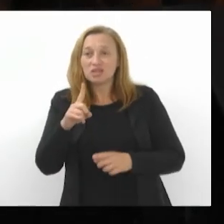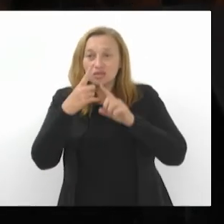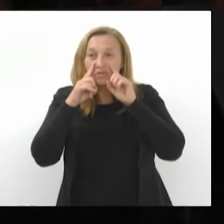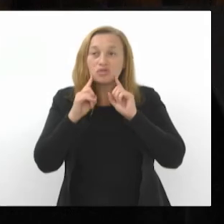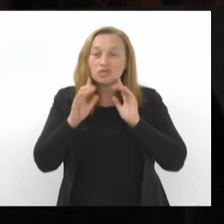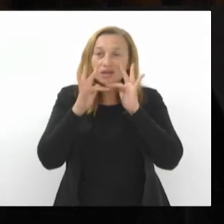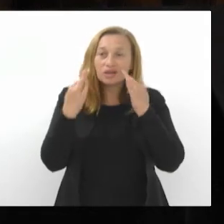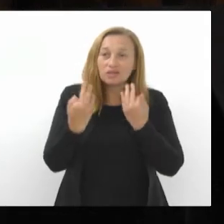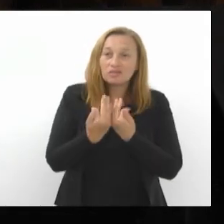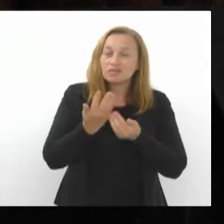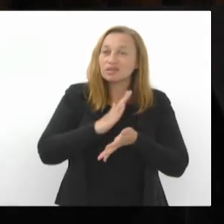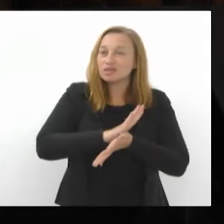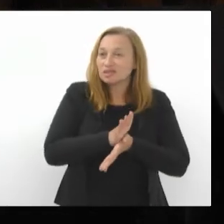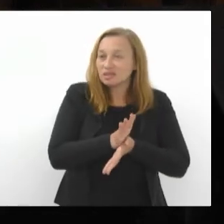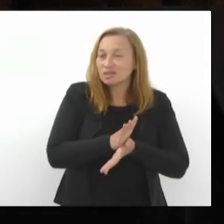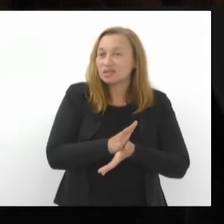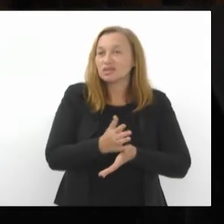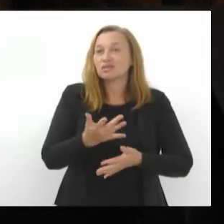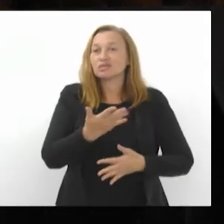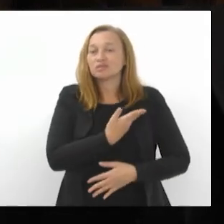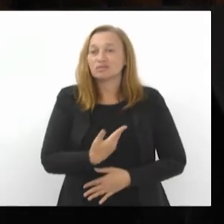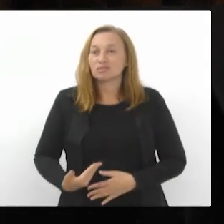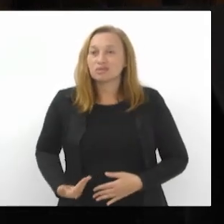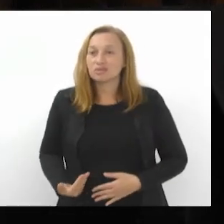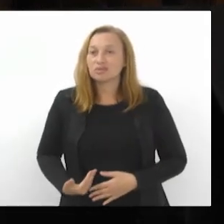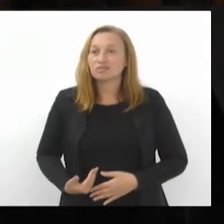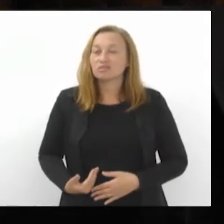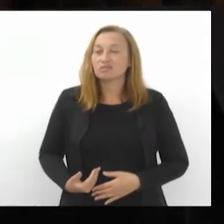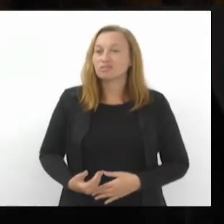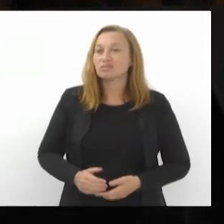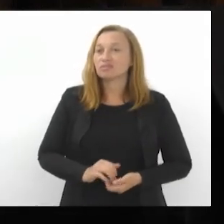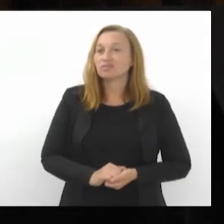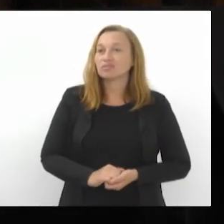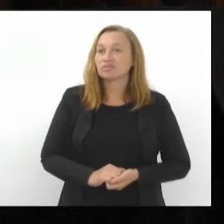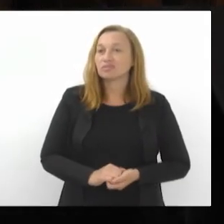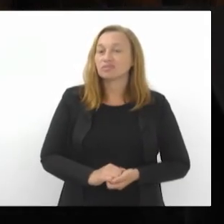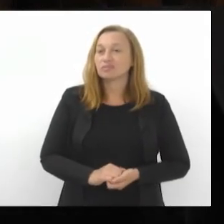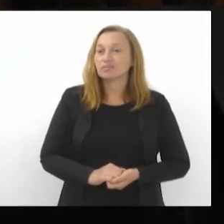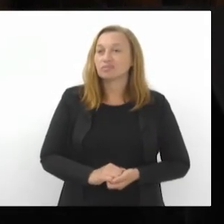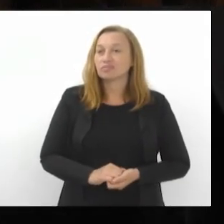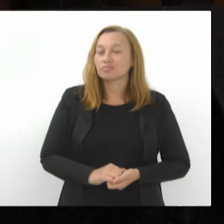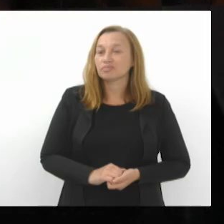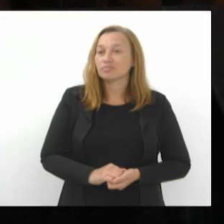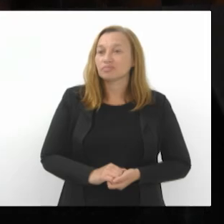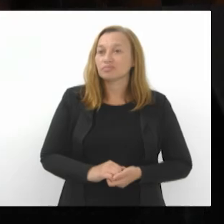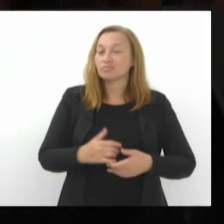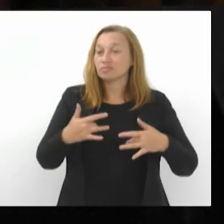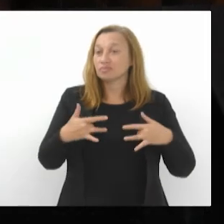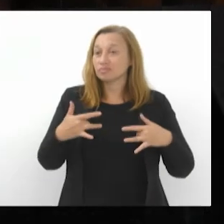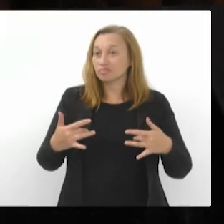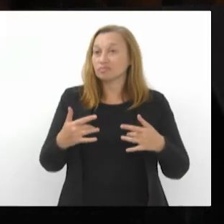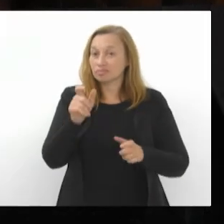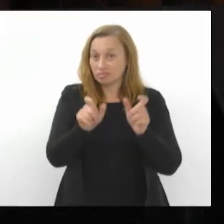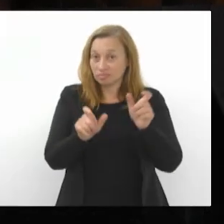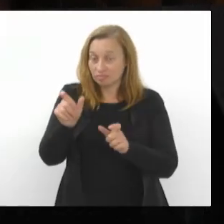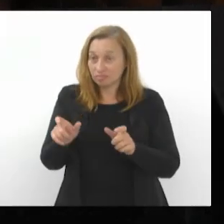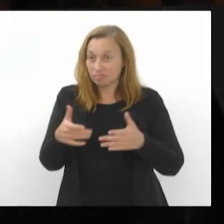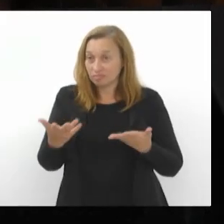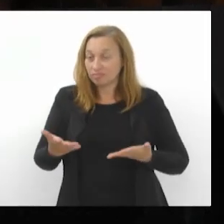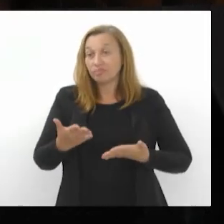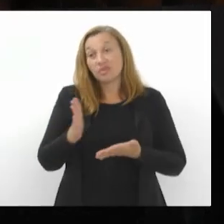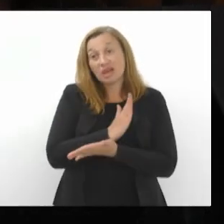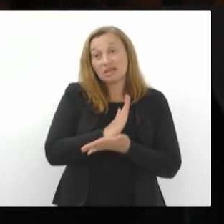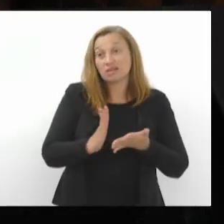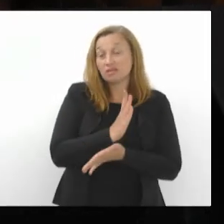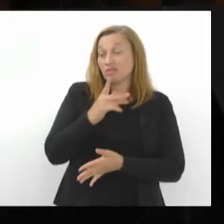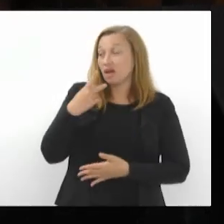inteiras destruídas e o governador sequer coloca uma solidariedade à população. Às vezes diz